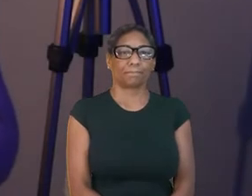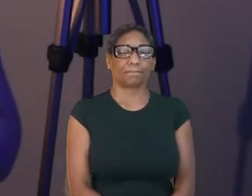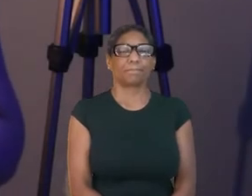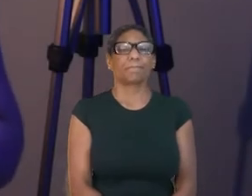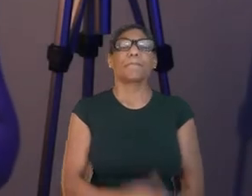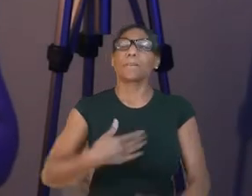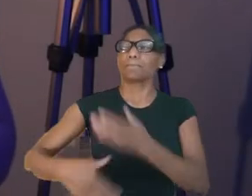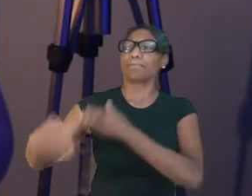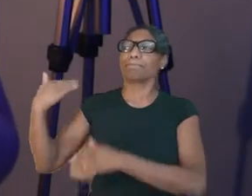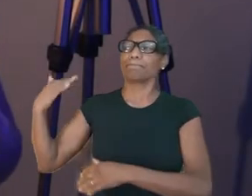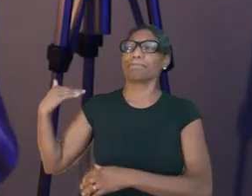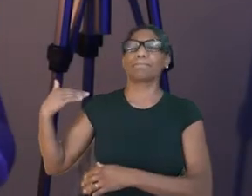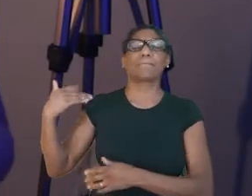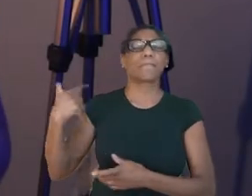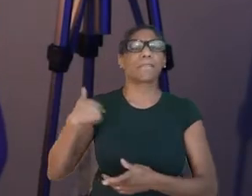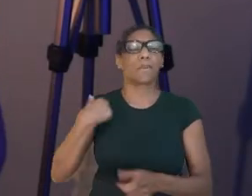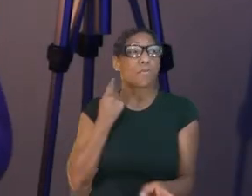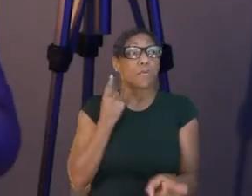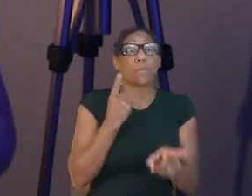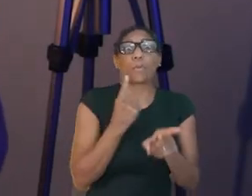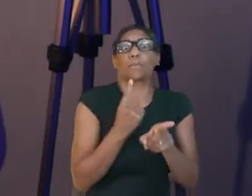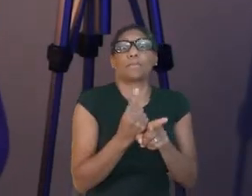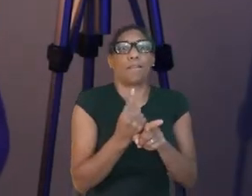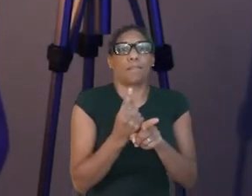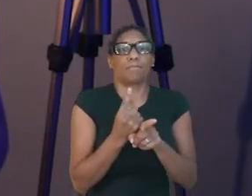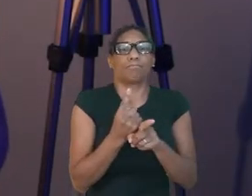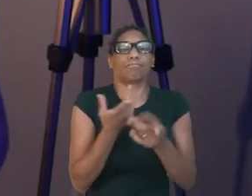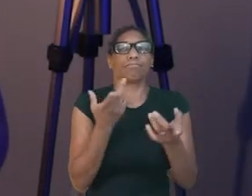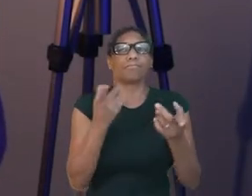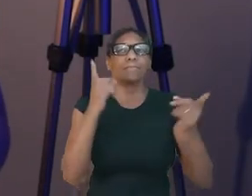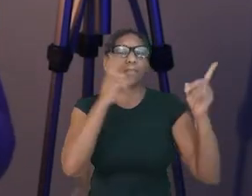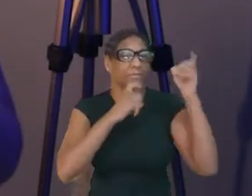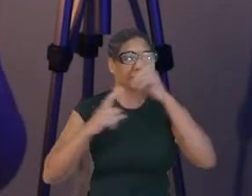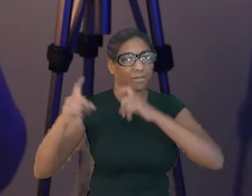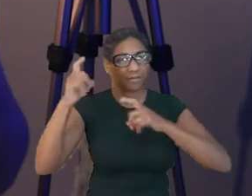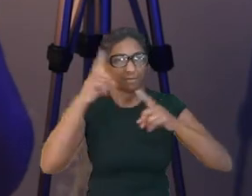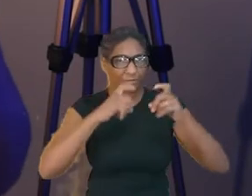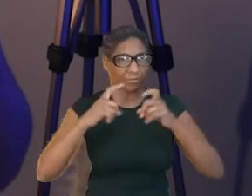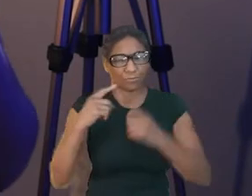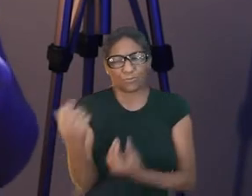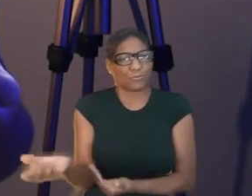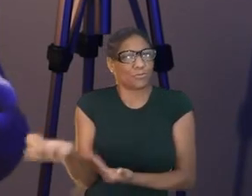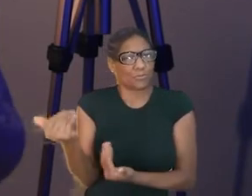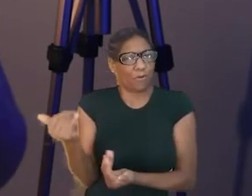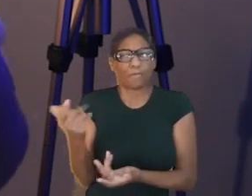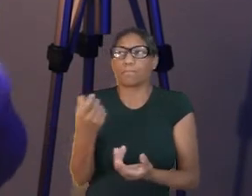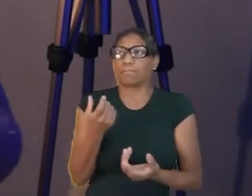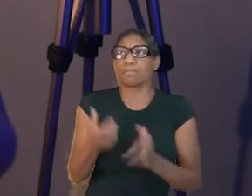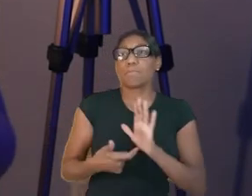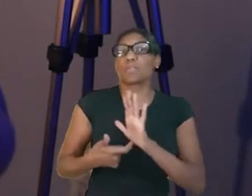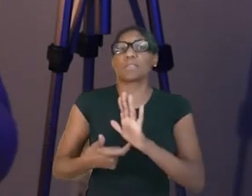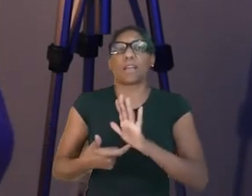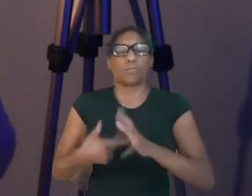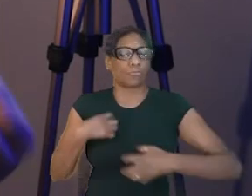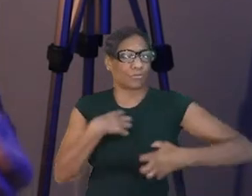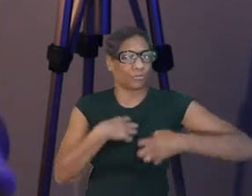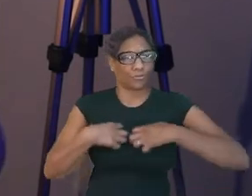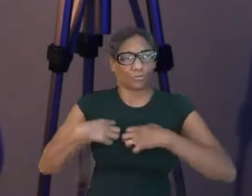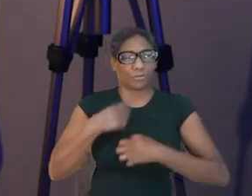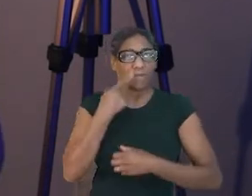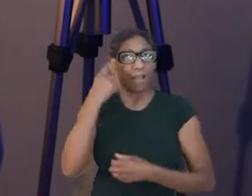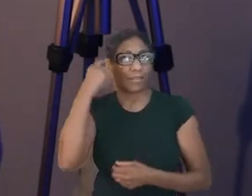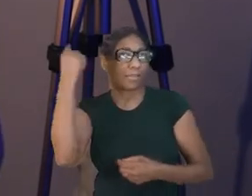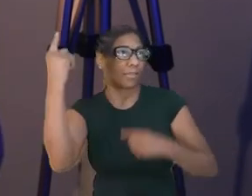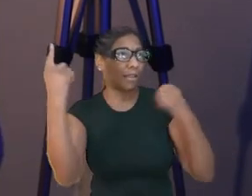Desde muito nova, eu encontrei na arte uma ferramenta de expressão. Seja para comunicar um sentimento, uma ideia, falar sobre um